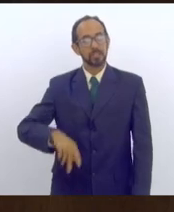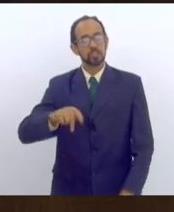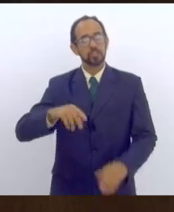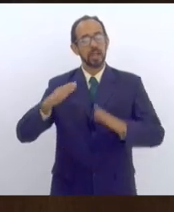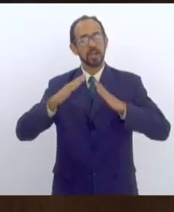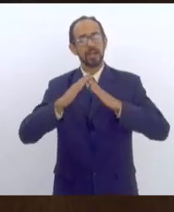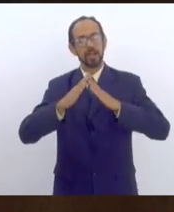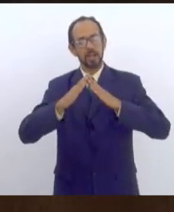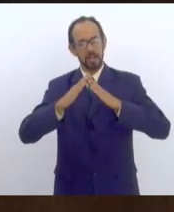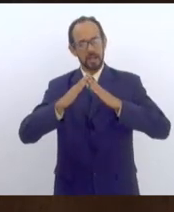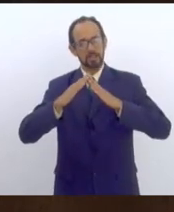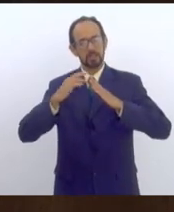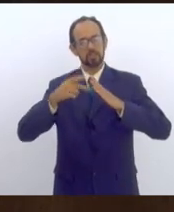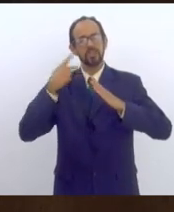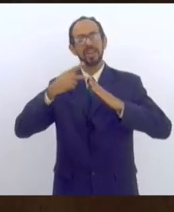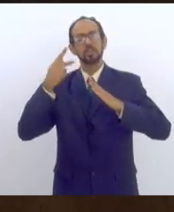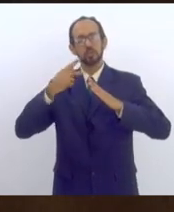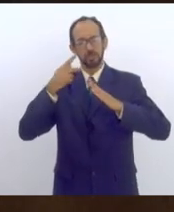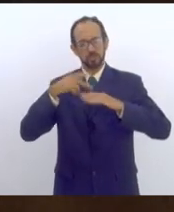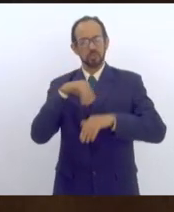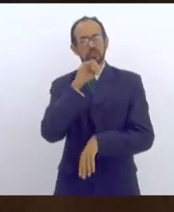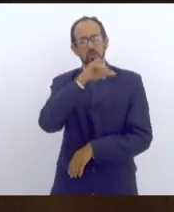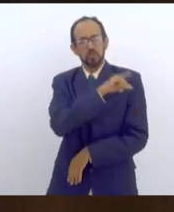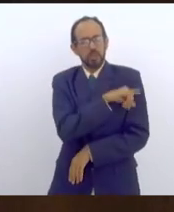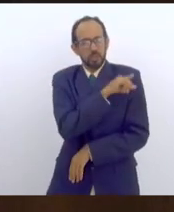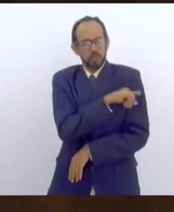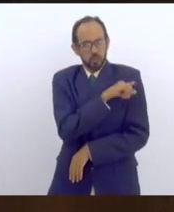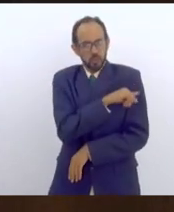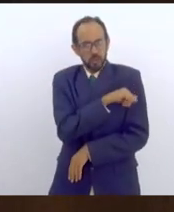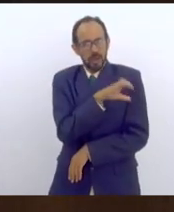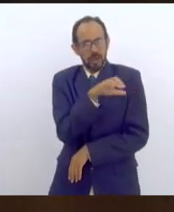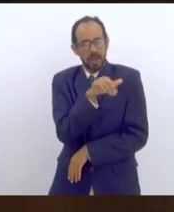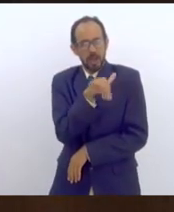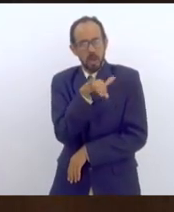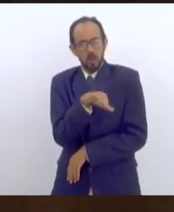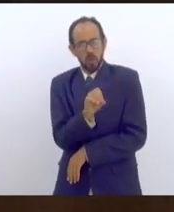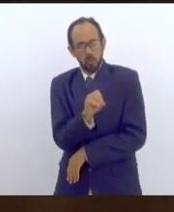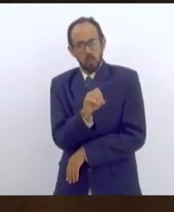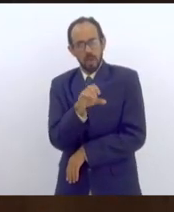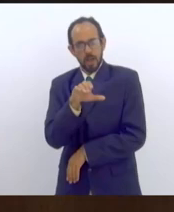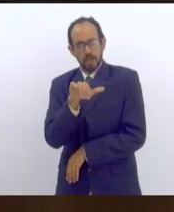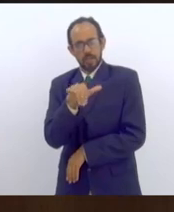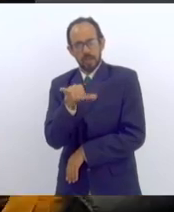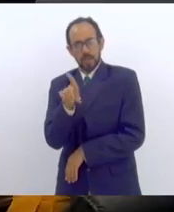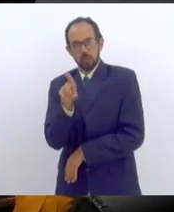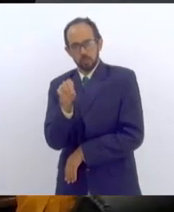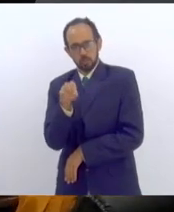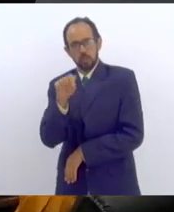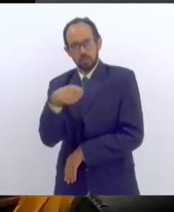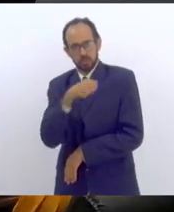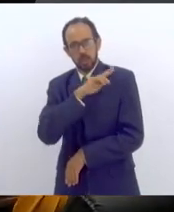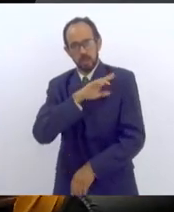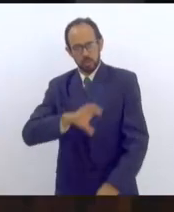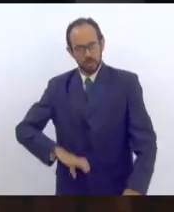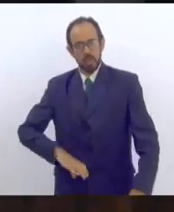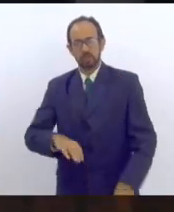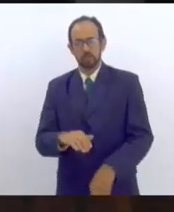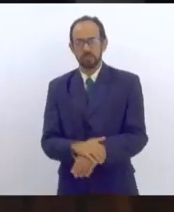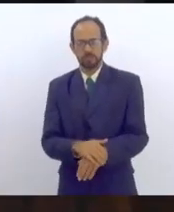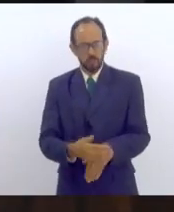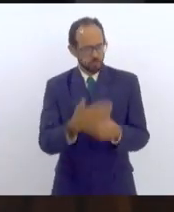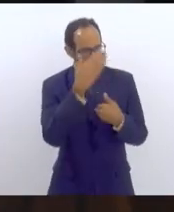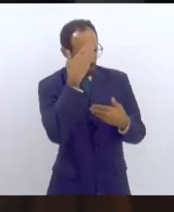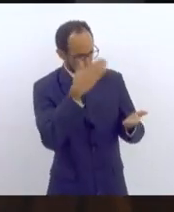e está aqui nesse momento. Obrigado, presidente, e boas-vindas a todos, e muito obrigado por me receber com tanto carinho. Obrigado, presidente. Muito obrigado, deputado